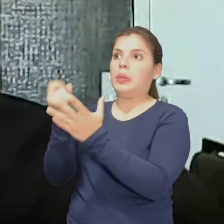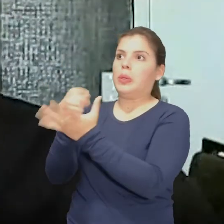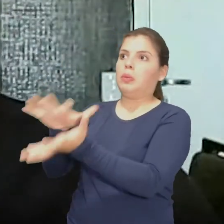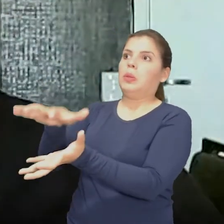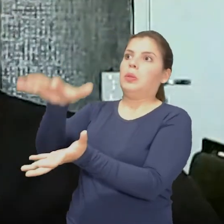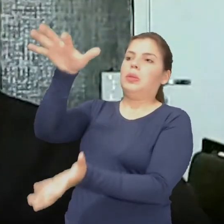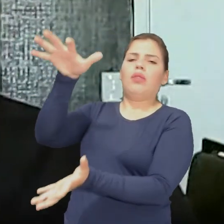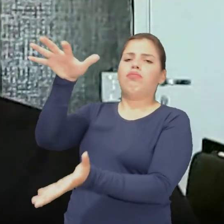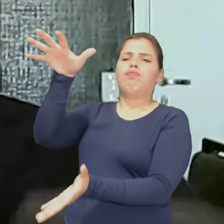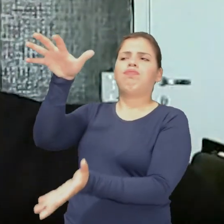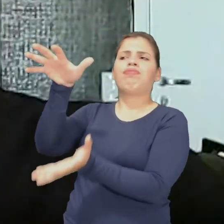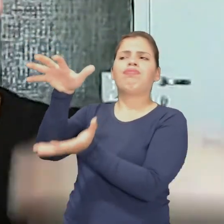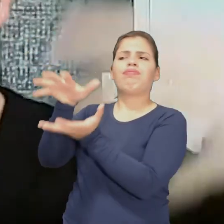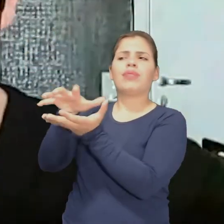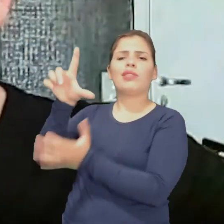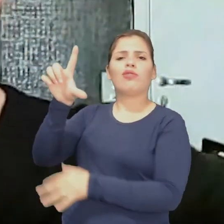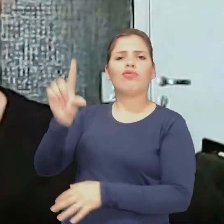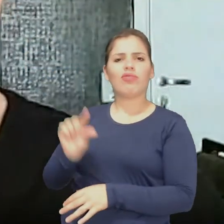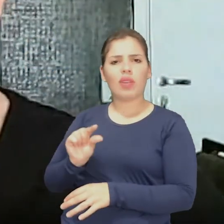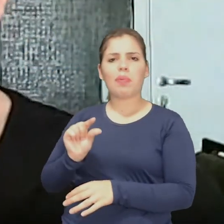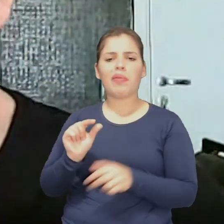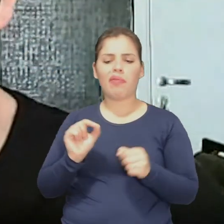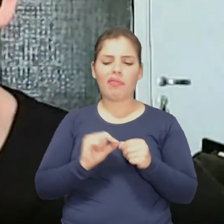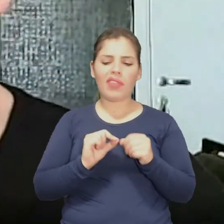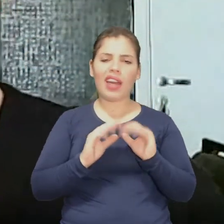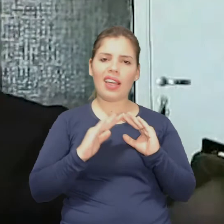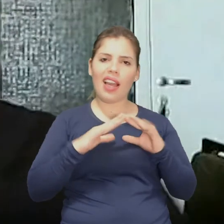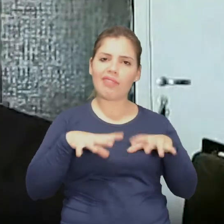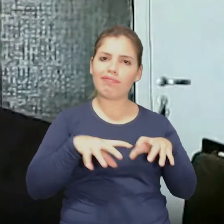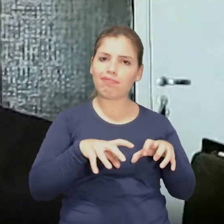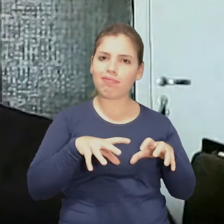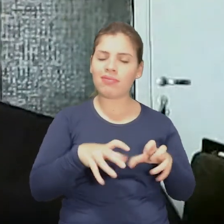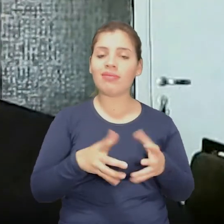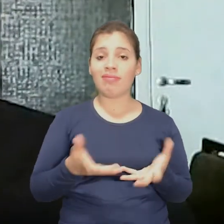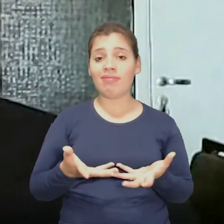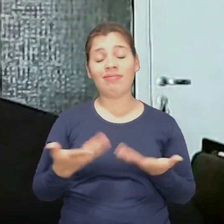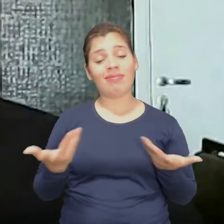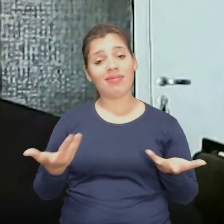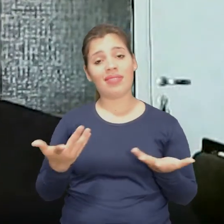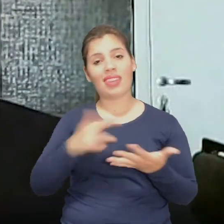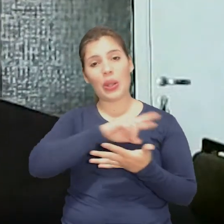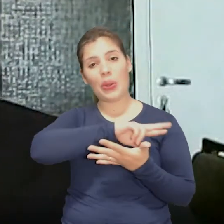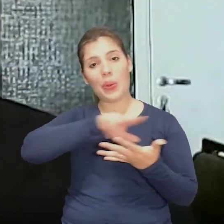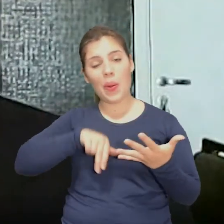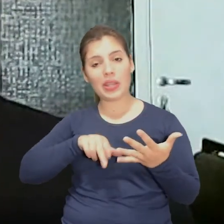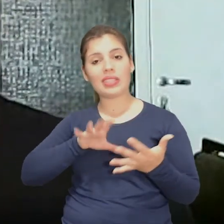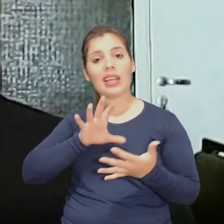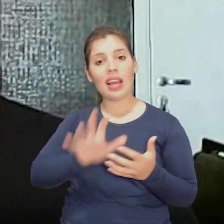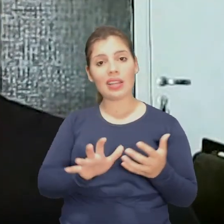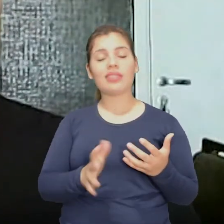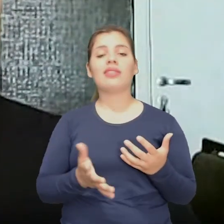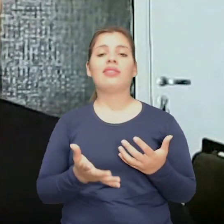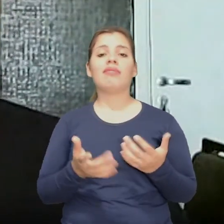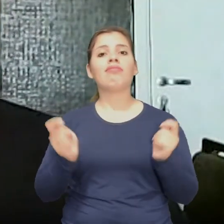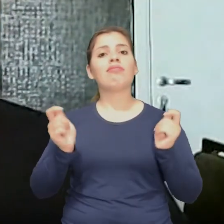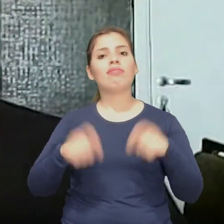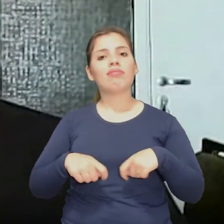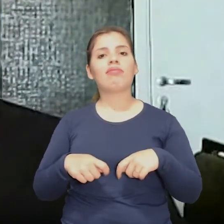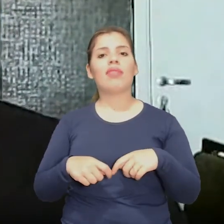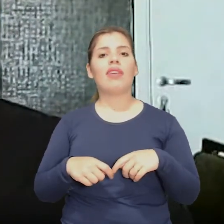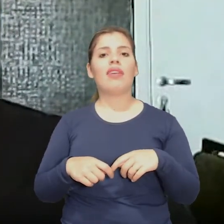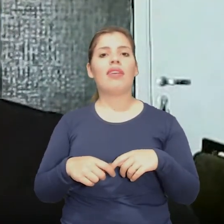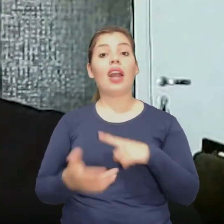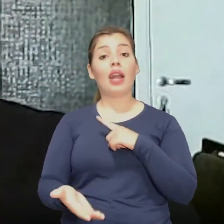no supermercado, pô, não compra mais aquela quantidade, né? Diminui um pouco. Então eu acredito que isso realmente